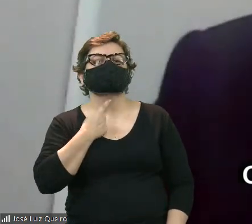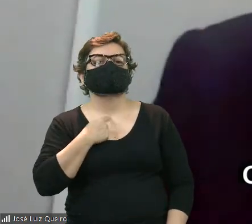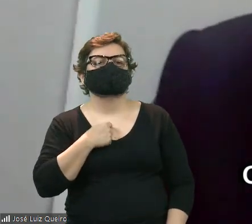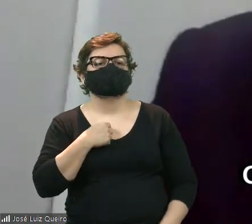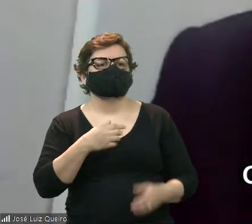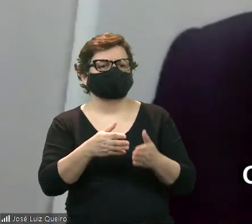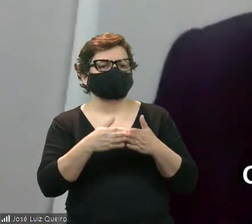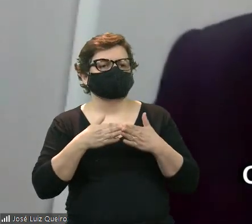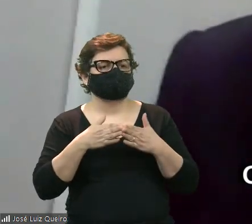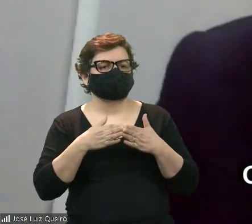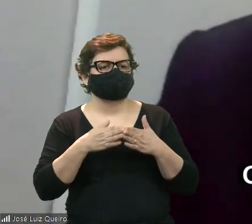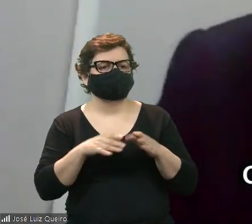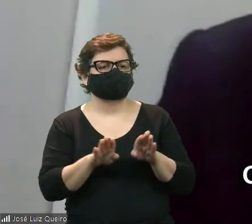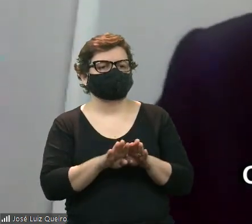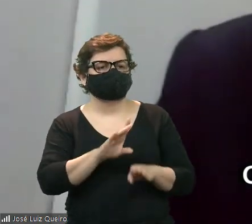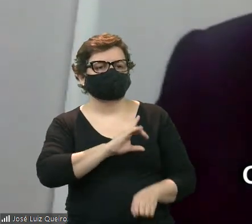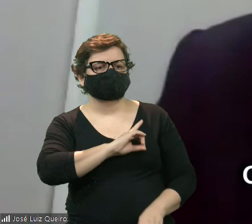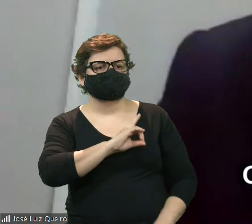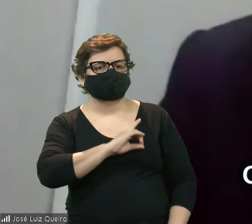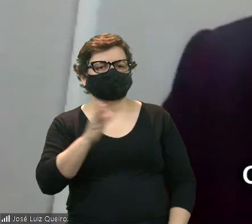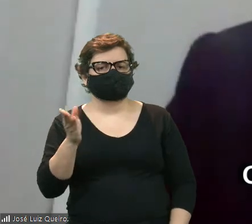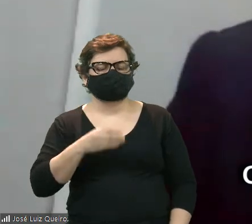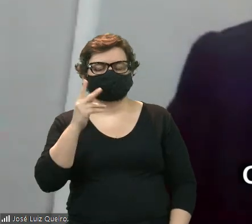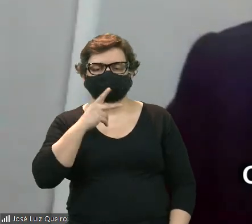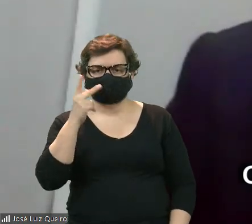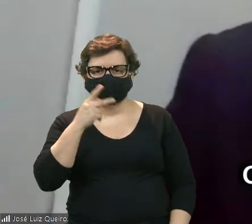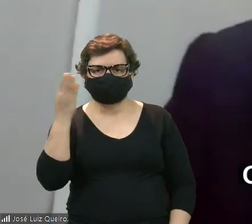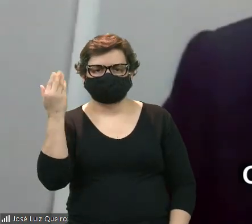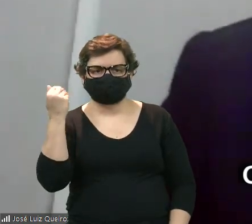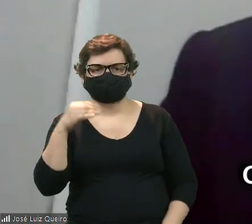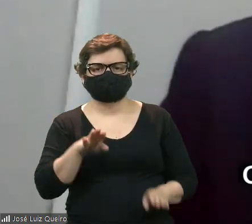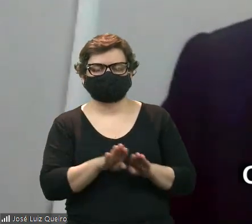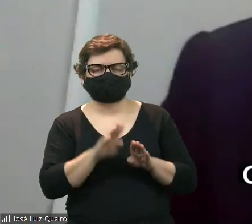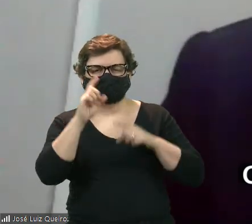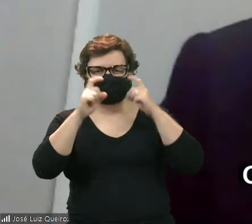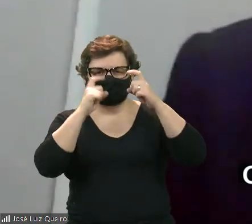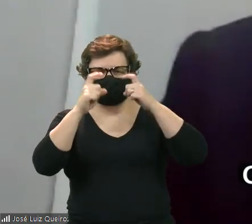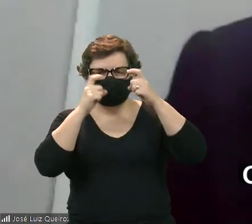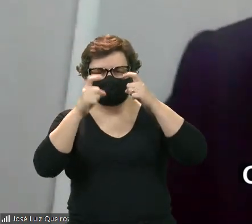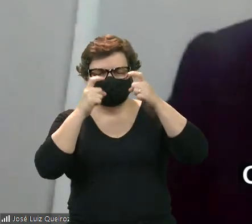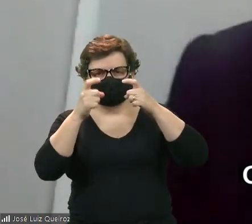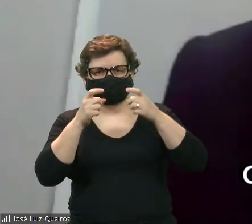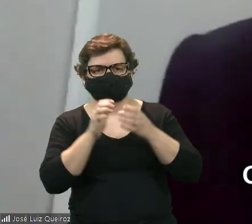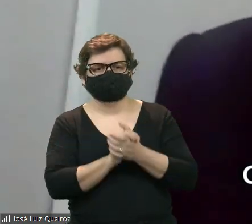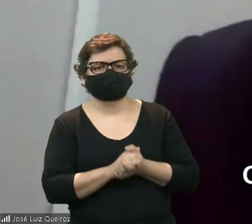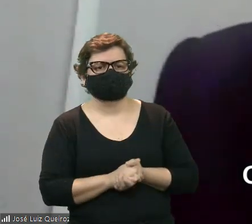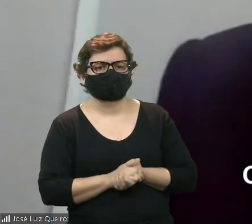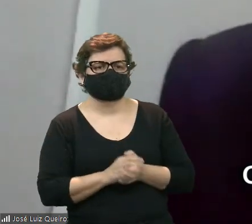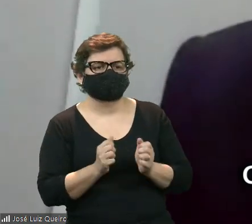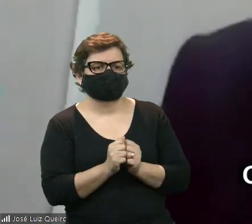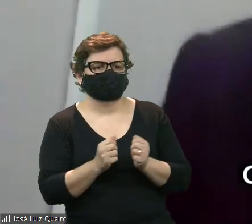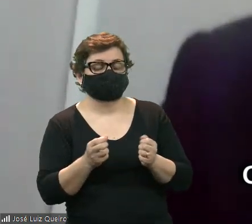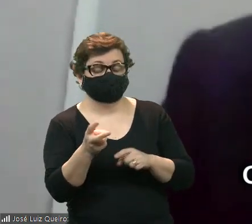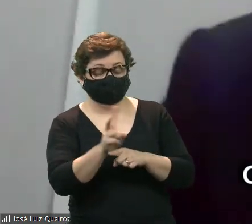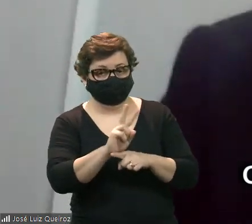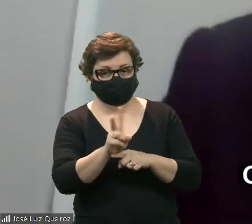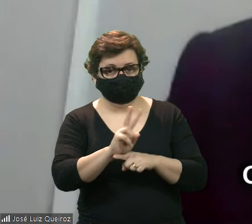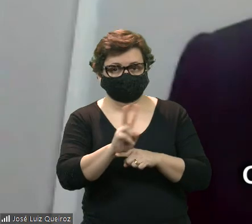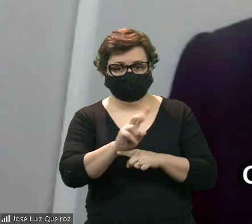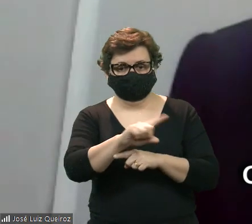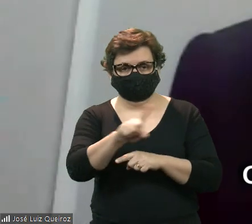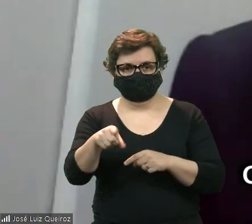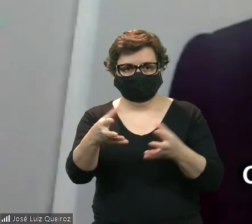o vereador Damasceno já tinha demonstrado essa preocupação inicial lá atrás, da fiscalização